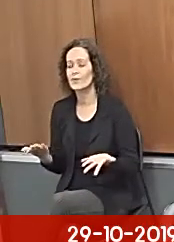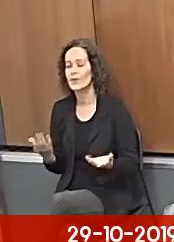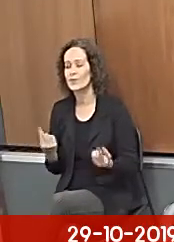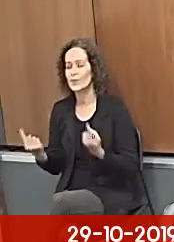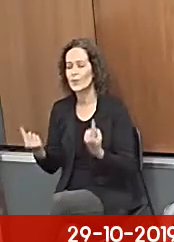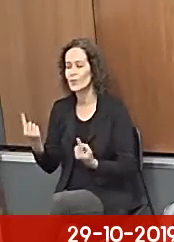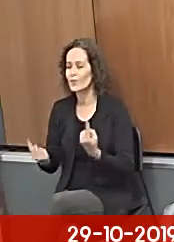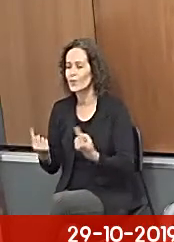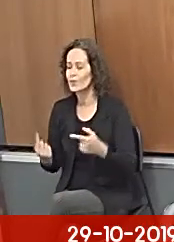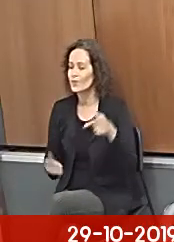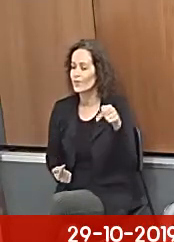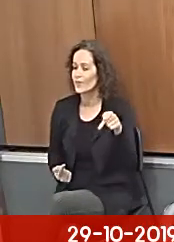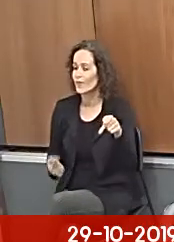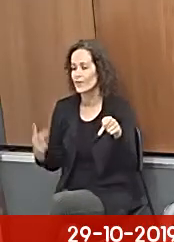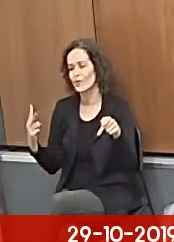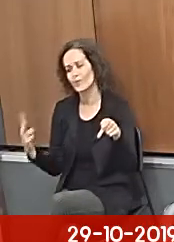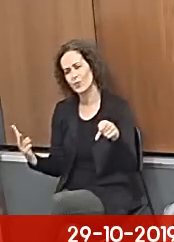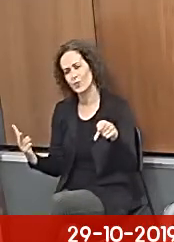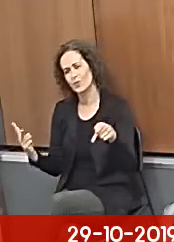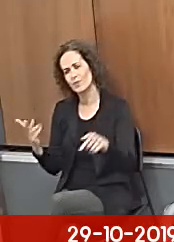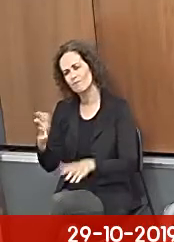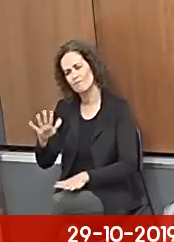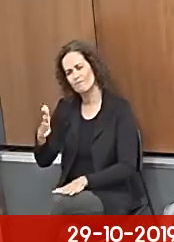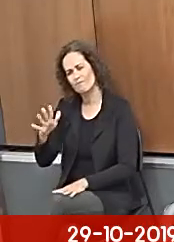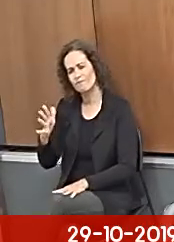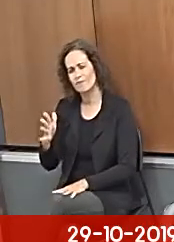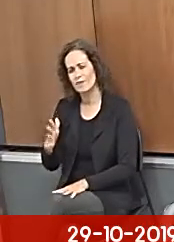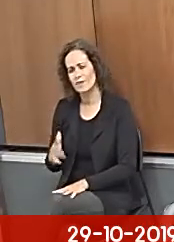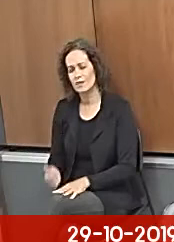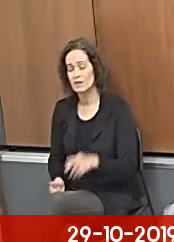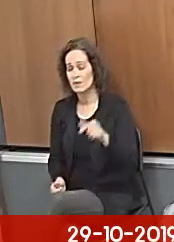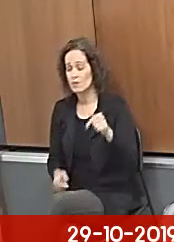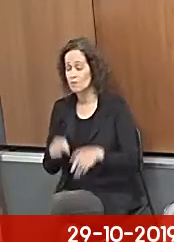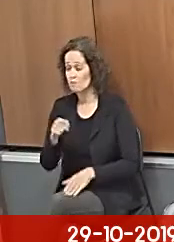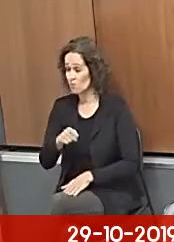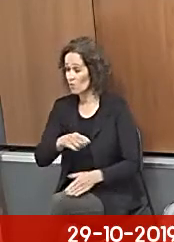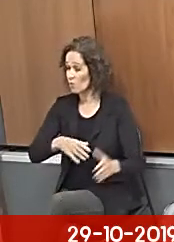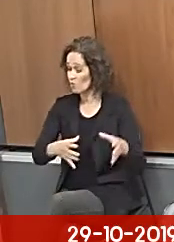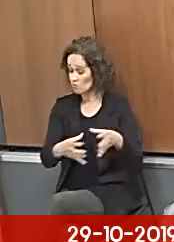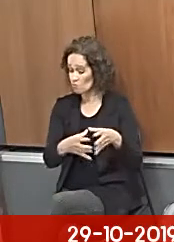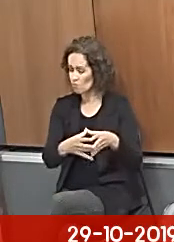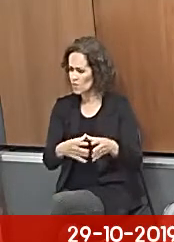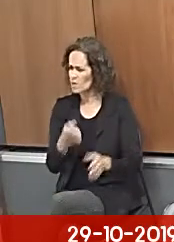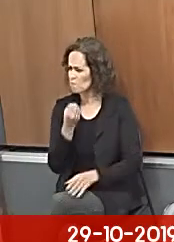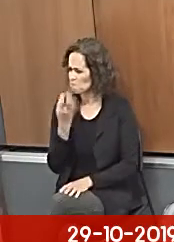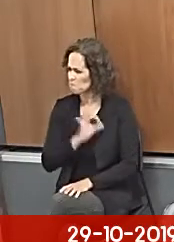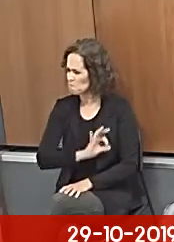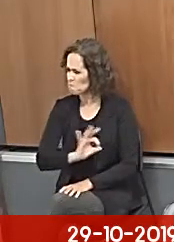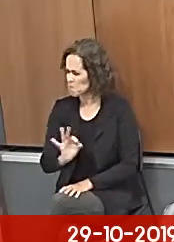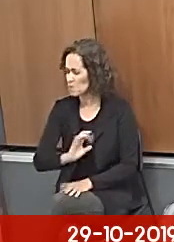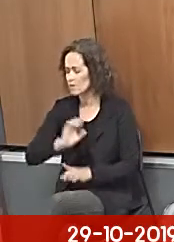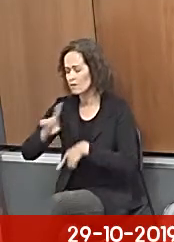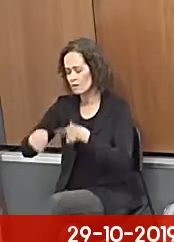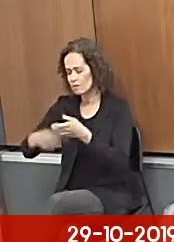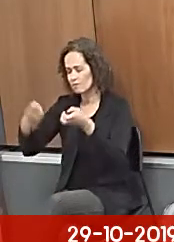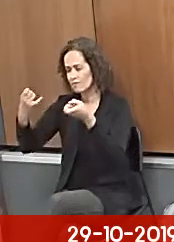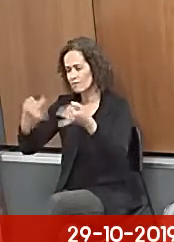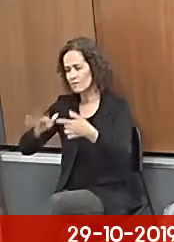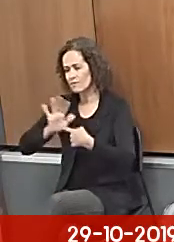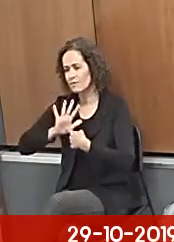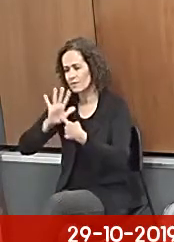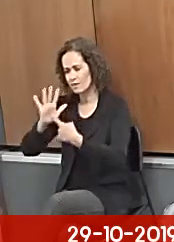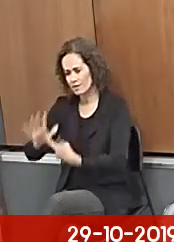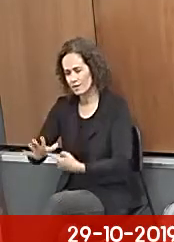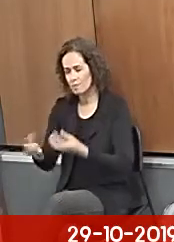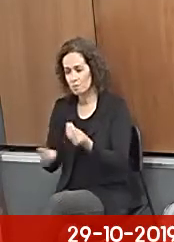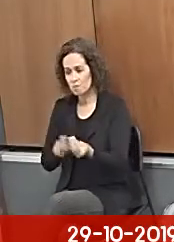ficou 7-2, alguma coisa assim para o time deles. O time deles é muito bom, é a base da seleção brasileira. Eu vou chegar mais para frente, vou apresentar um pouco a parte da